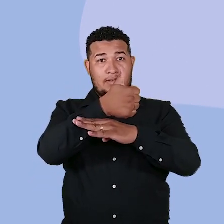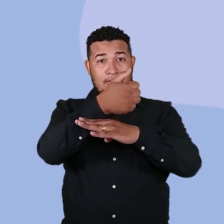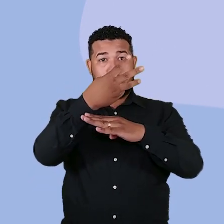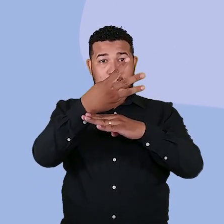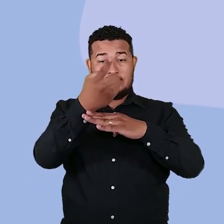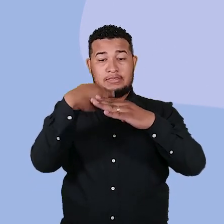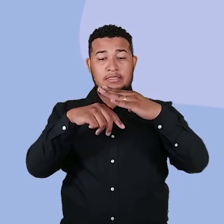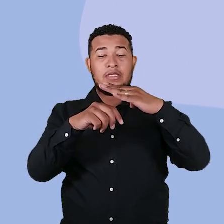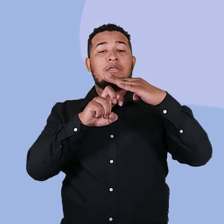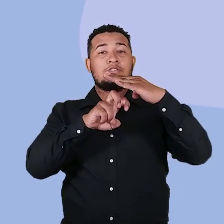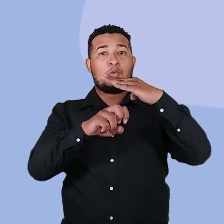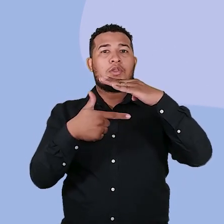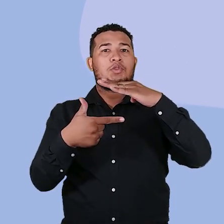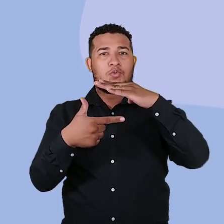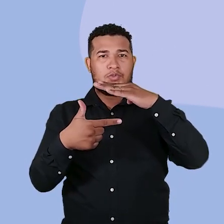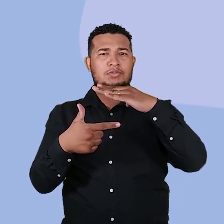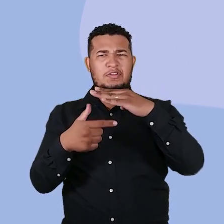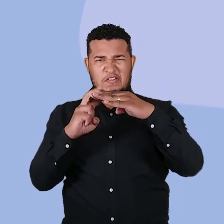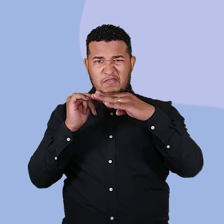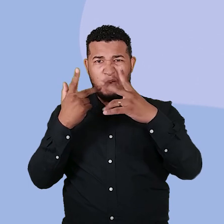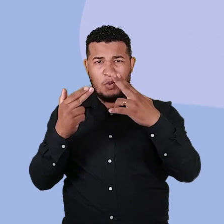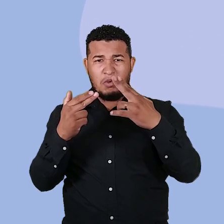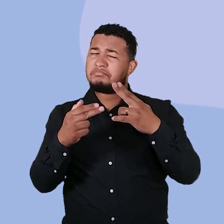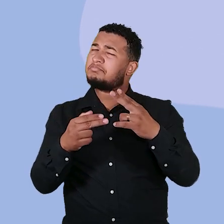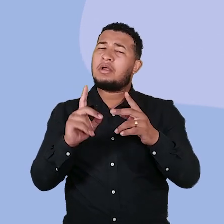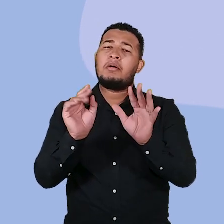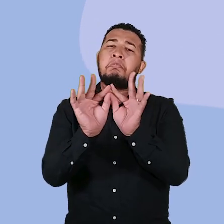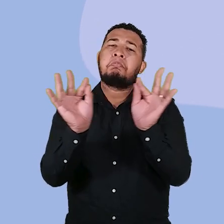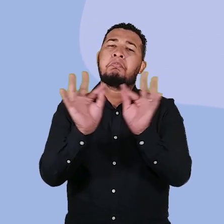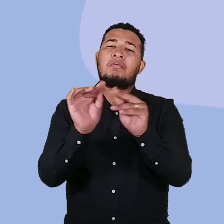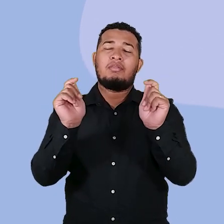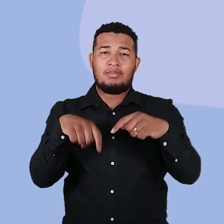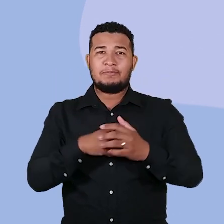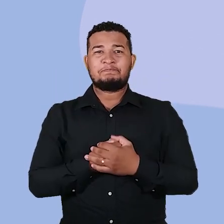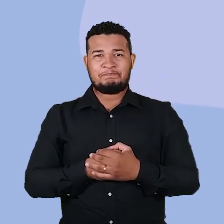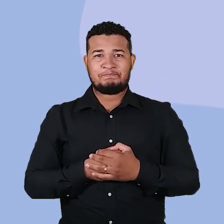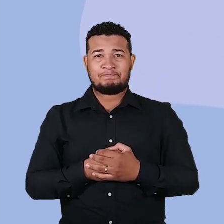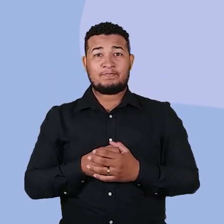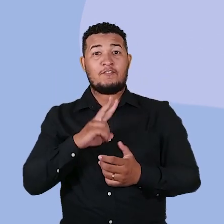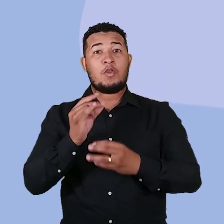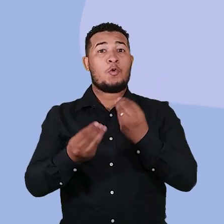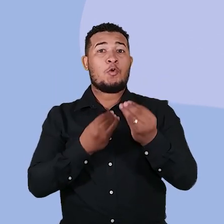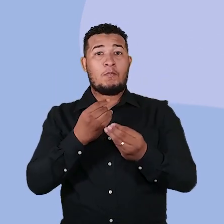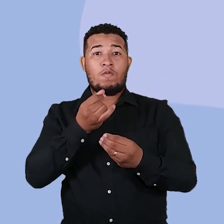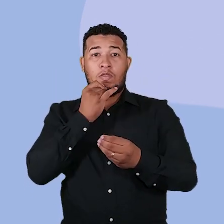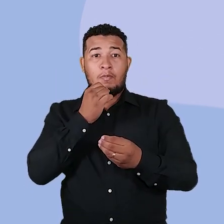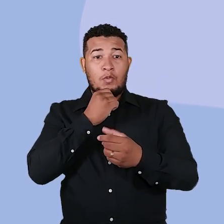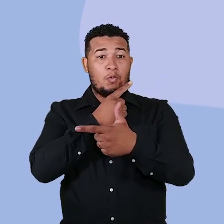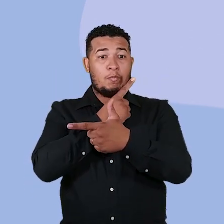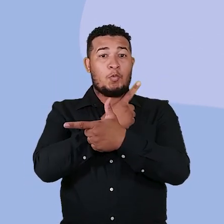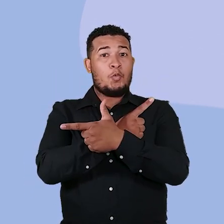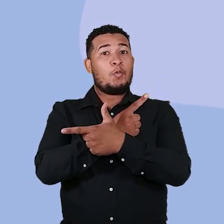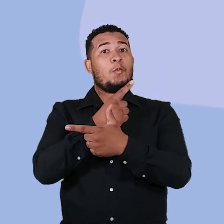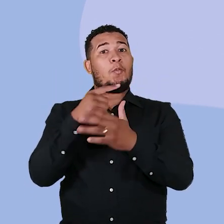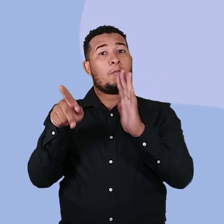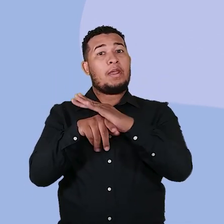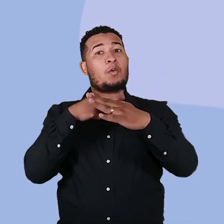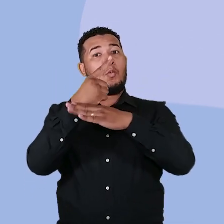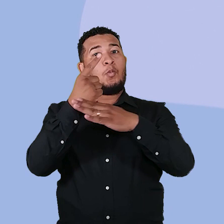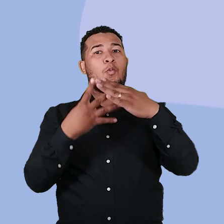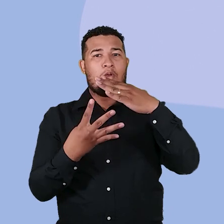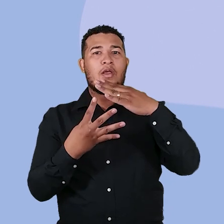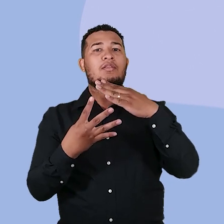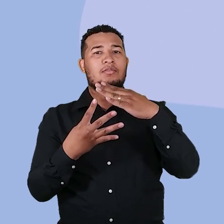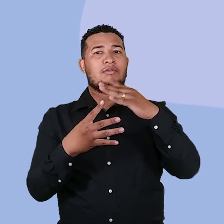de 13 para 52 você não vai deixar ser né meu filho você vai simplificar isso daí ó sempre ficando vai ficar um